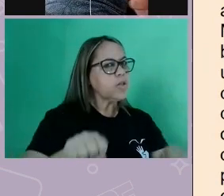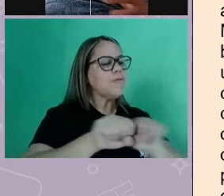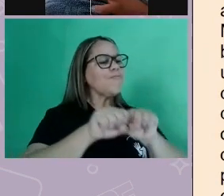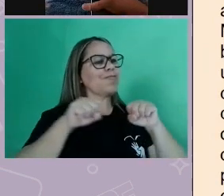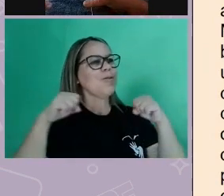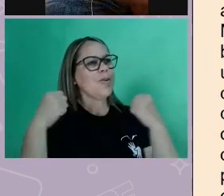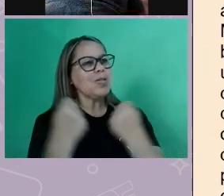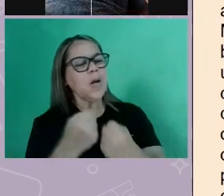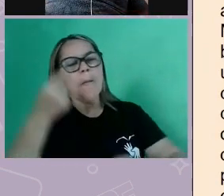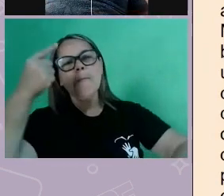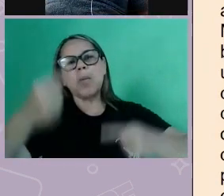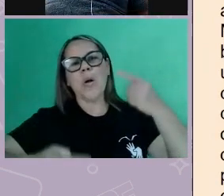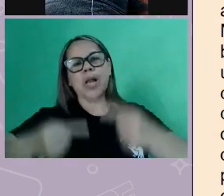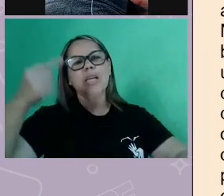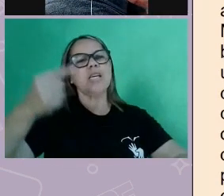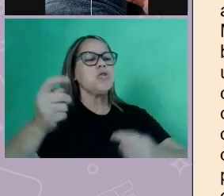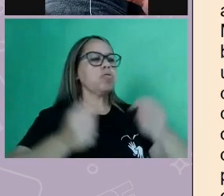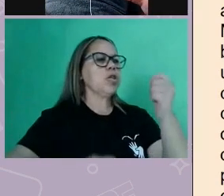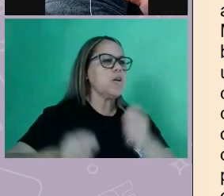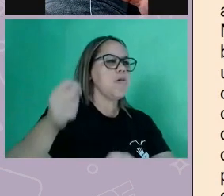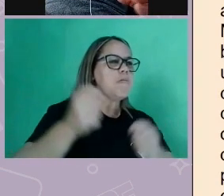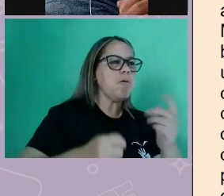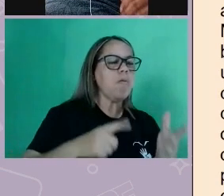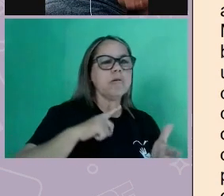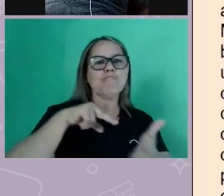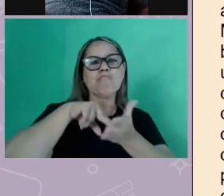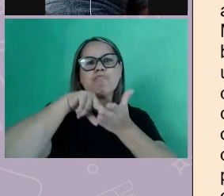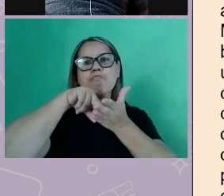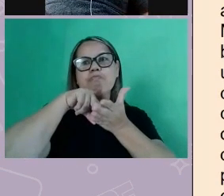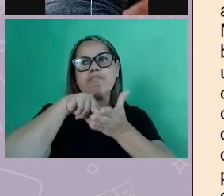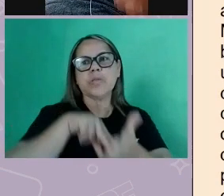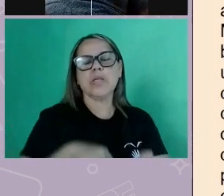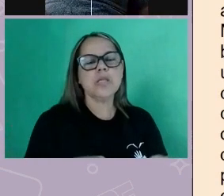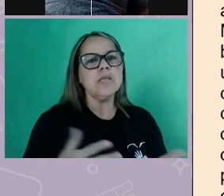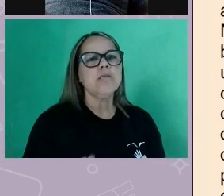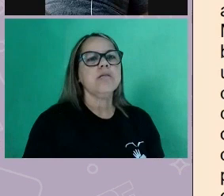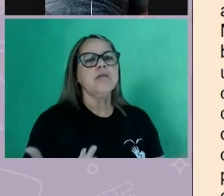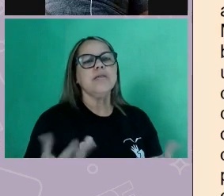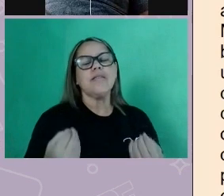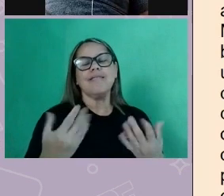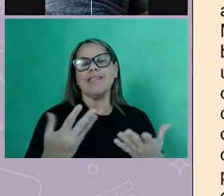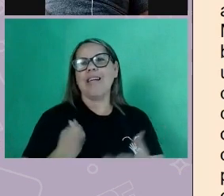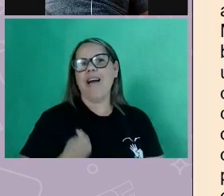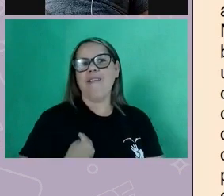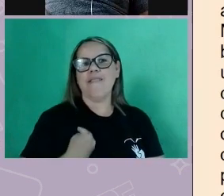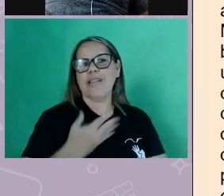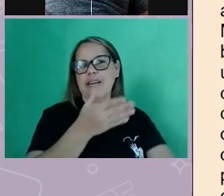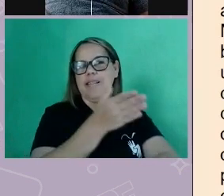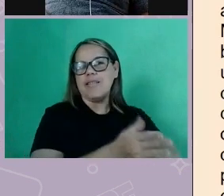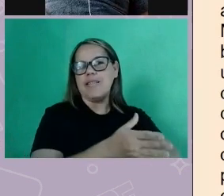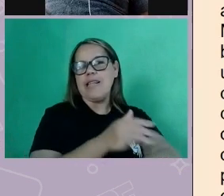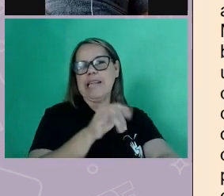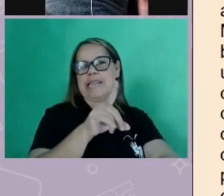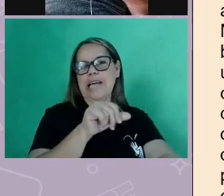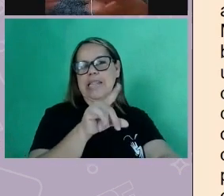econômico que vigorava que digamos dava sentido a vida na idade média certo e girava em